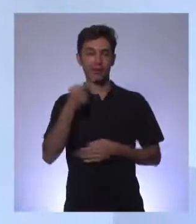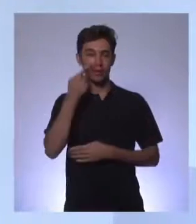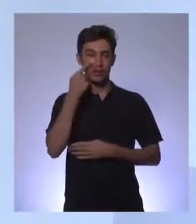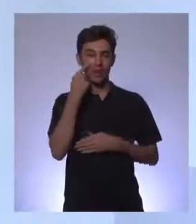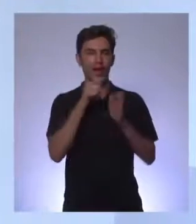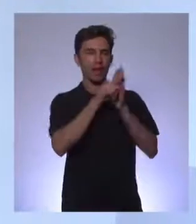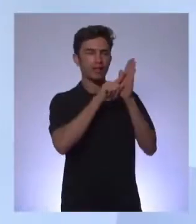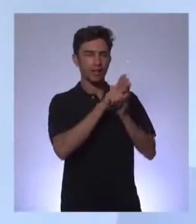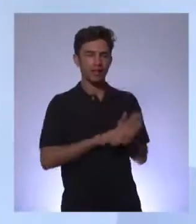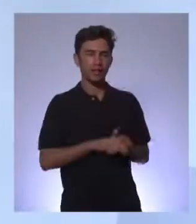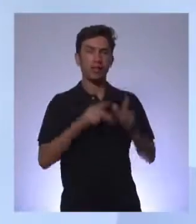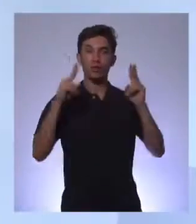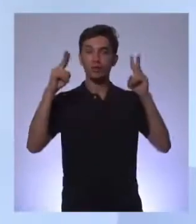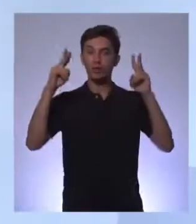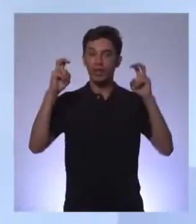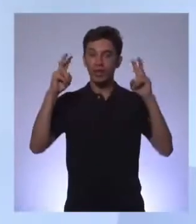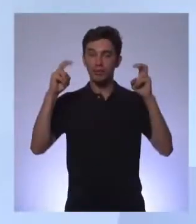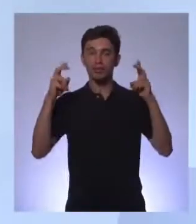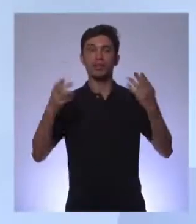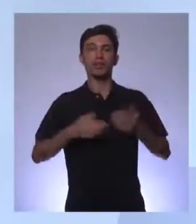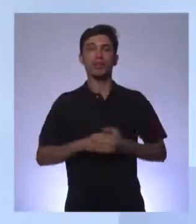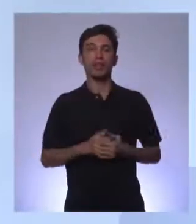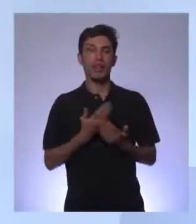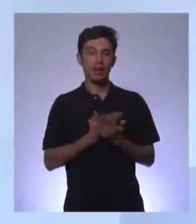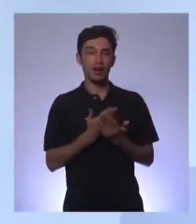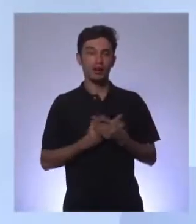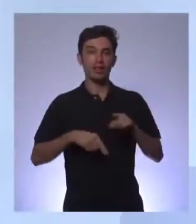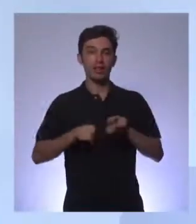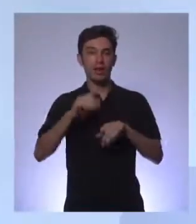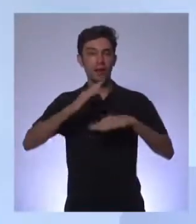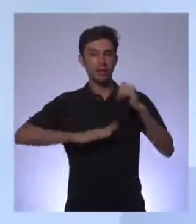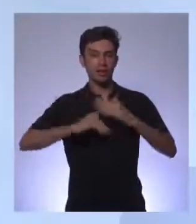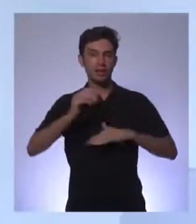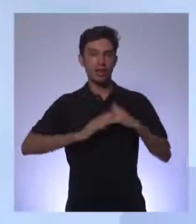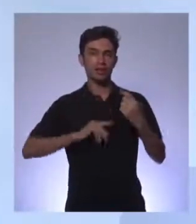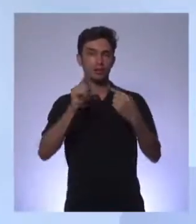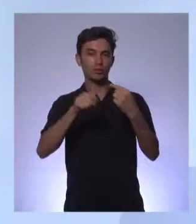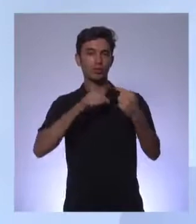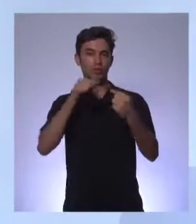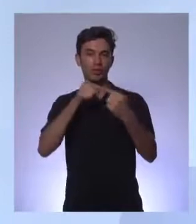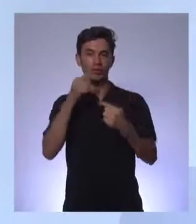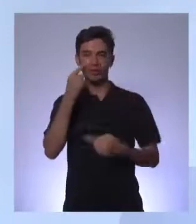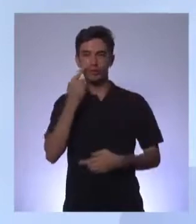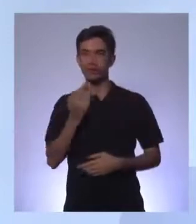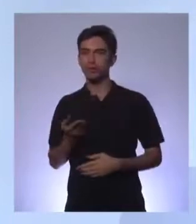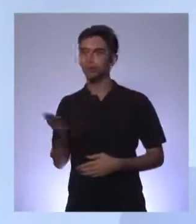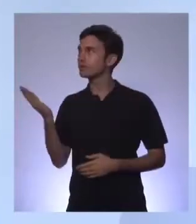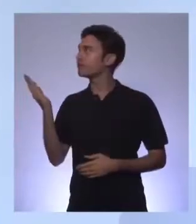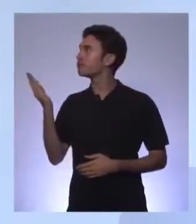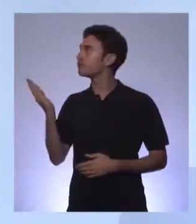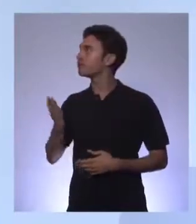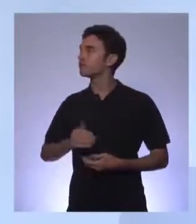analisarmos aí o tema da aula e já a habilidade e os objetivos na tela.